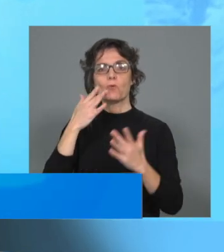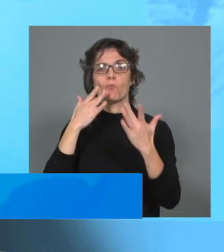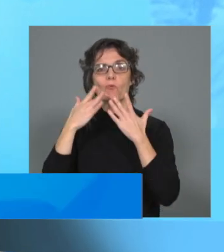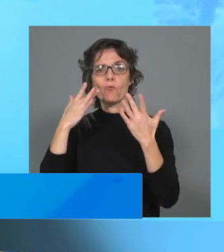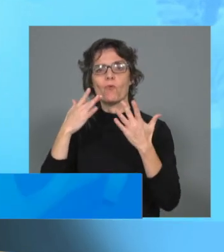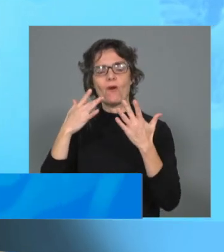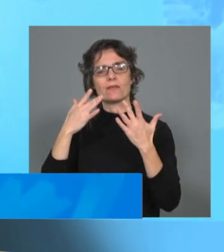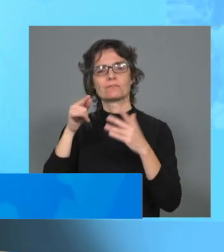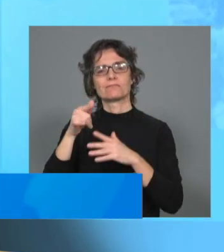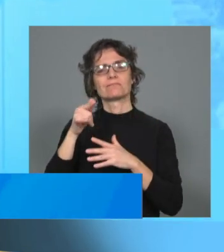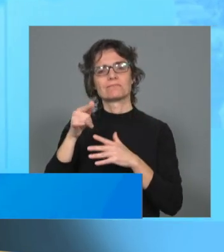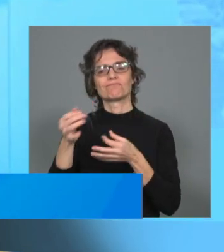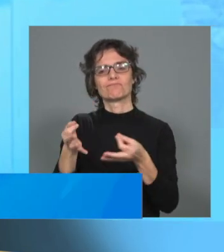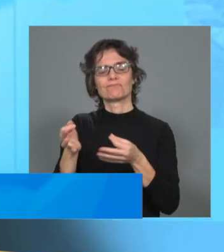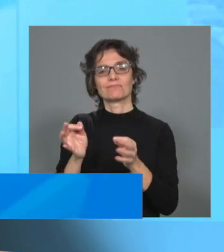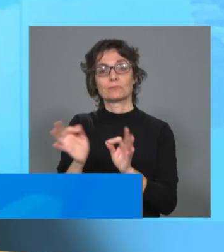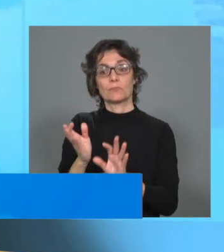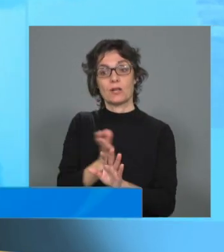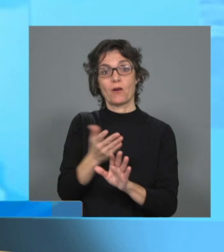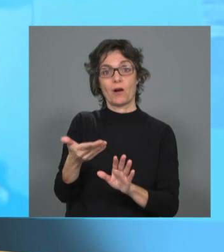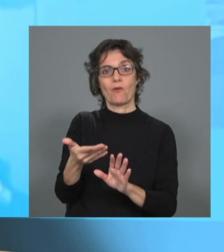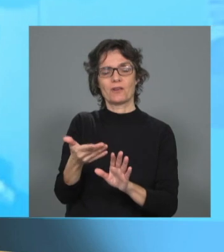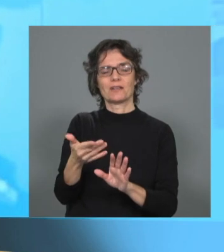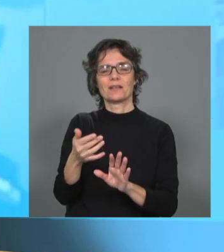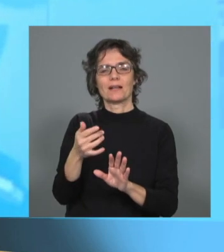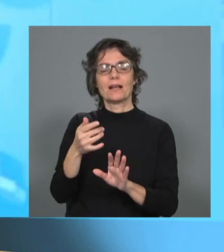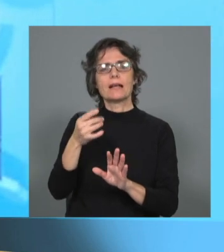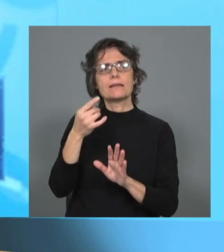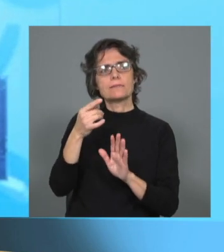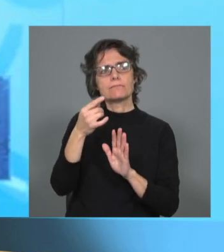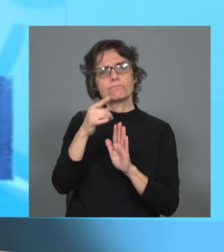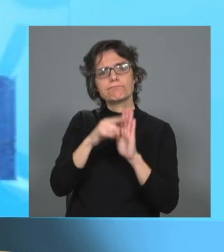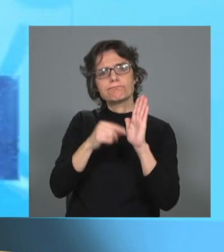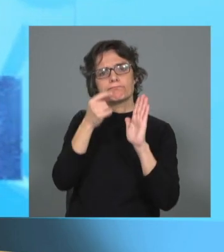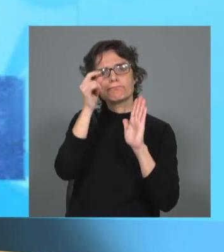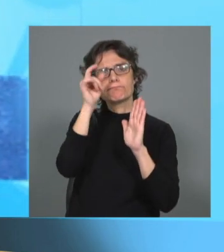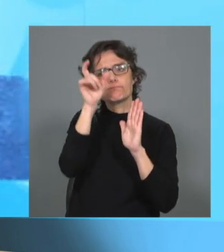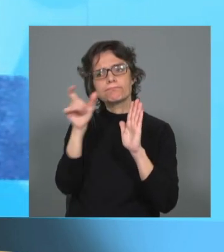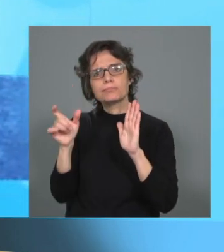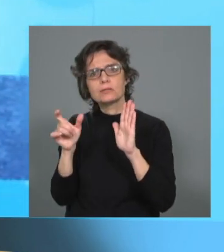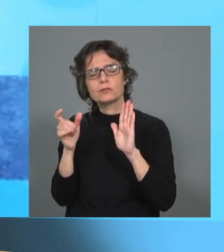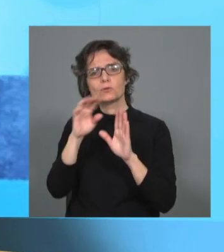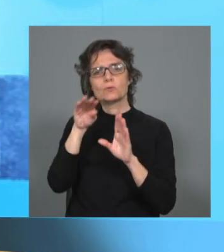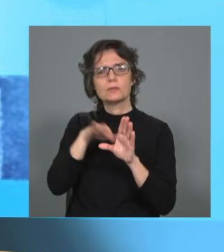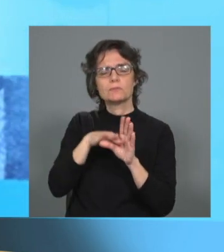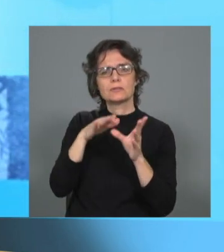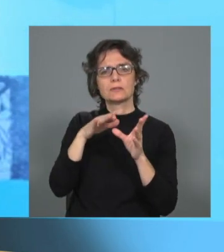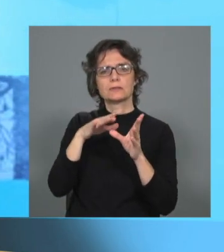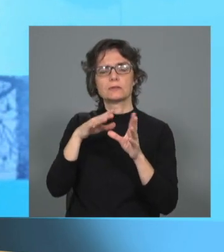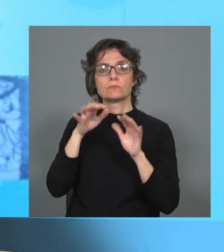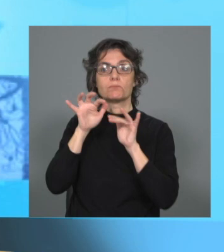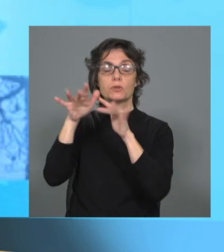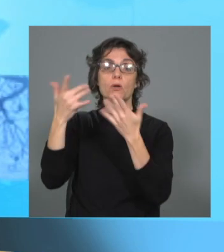em preparação, com a particularidade de ter como elenco pessoas migrantes e refugiadas. Um tema que